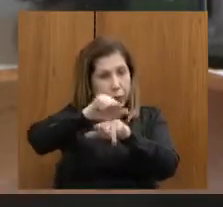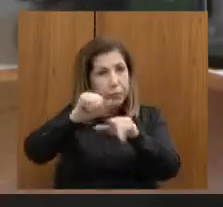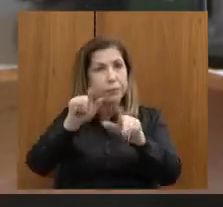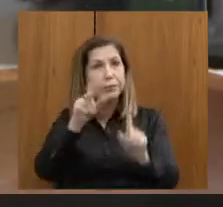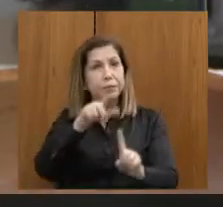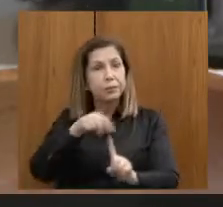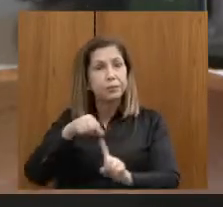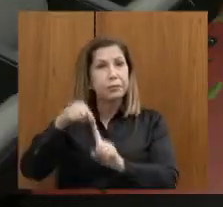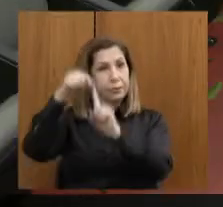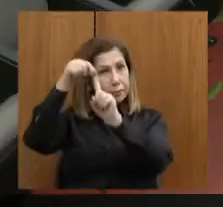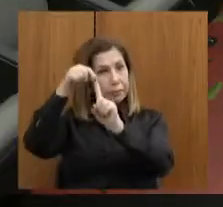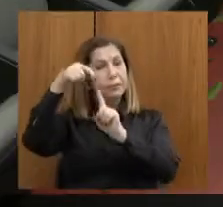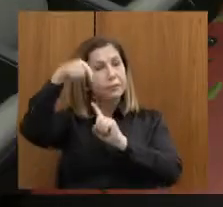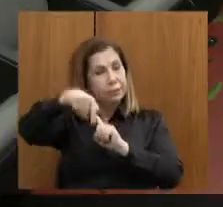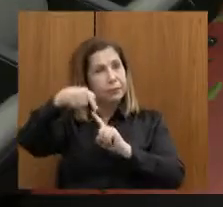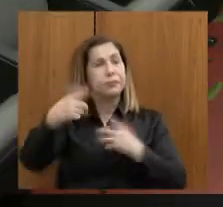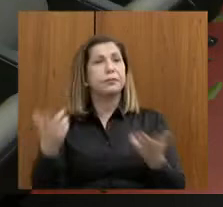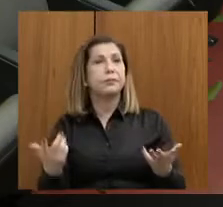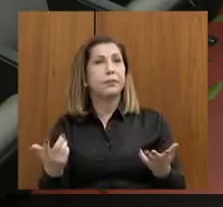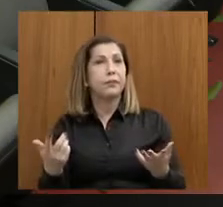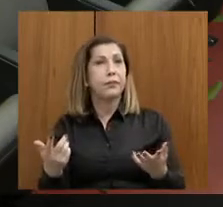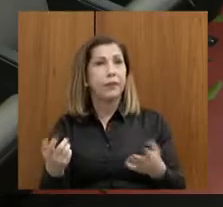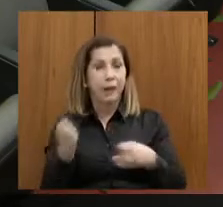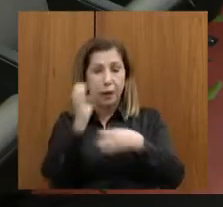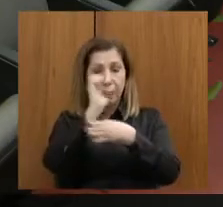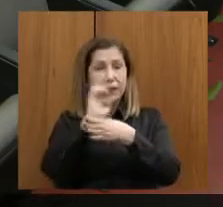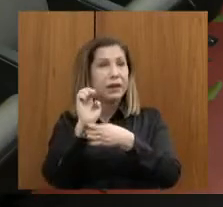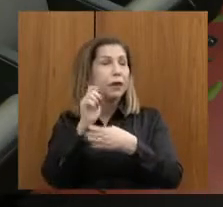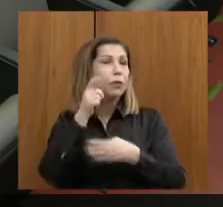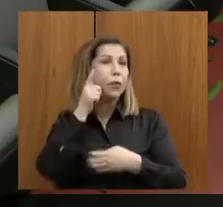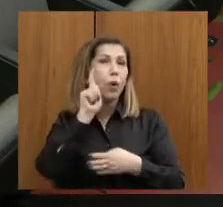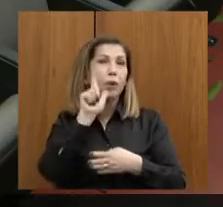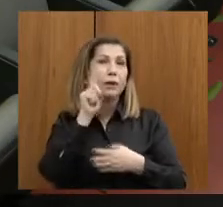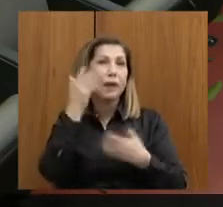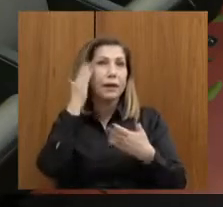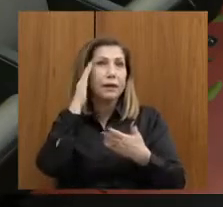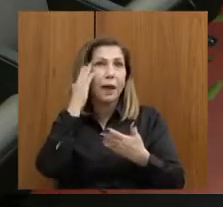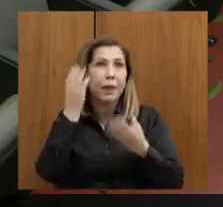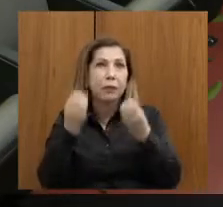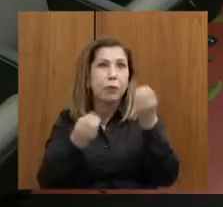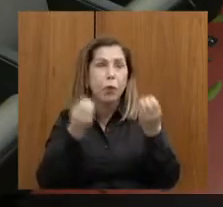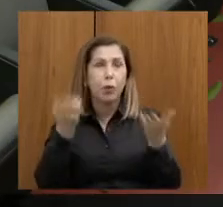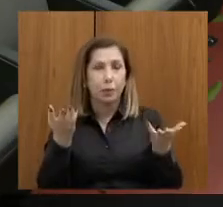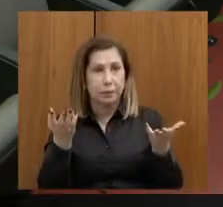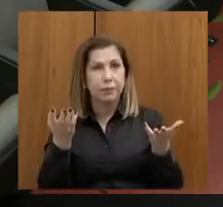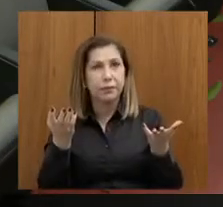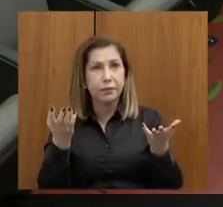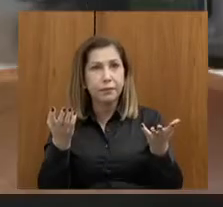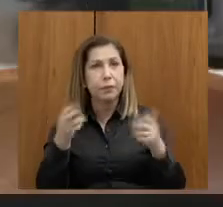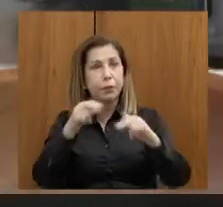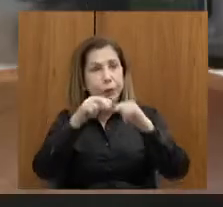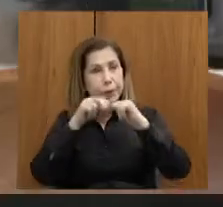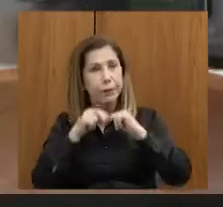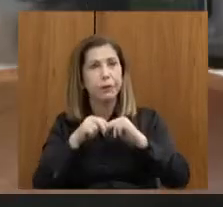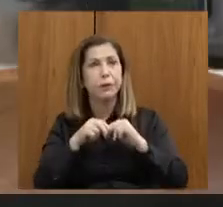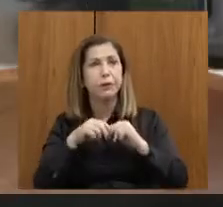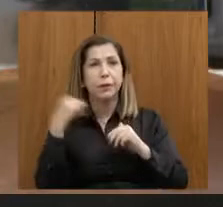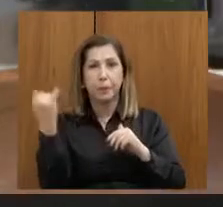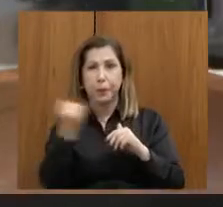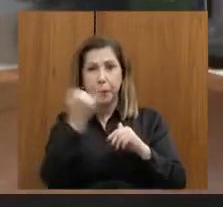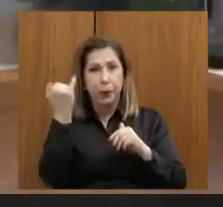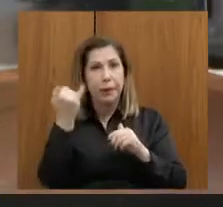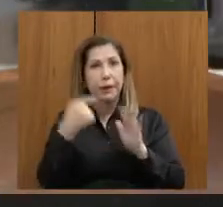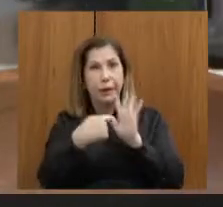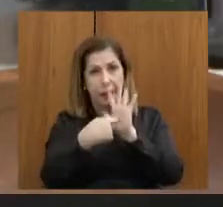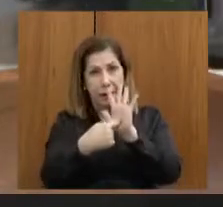vocês representam aqui e o estado não dá conta de lidar com isso talvez por isso por mais que a presente